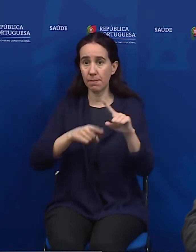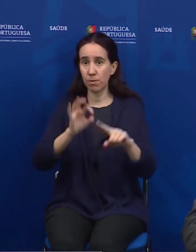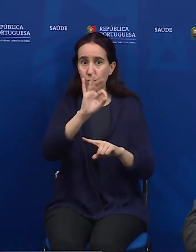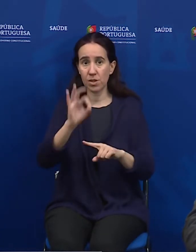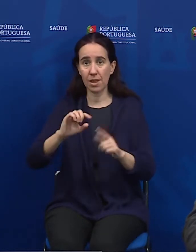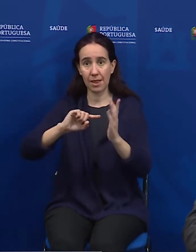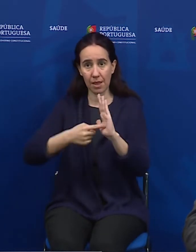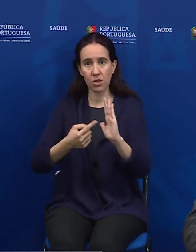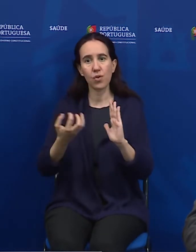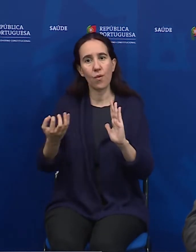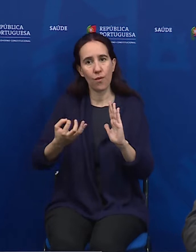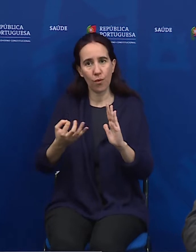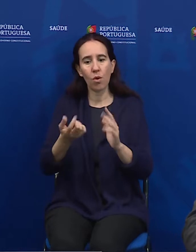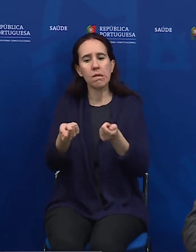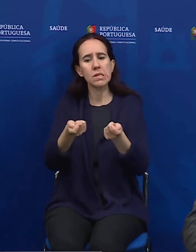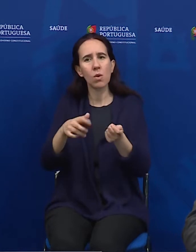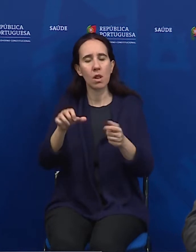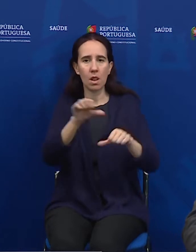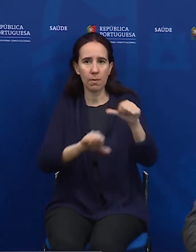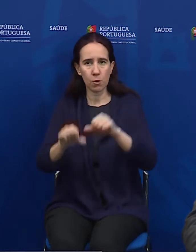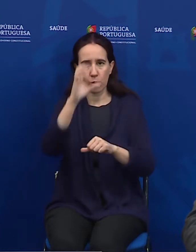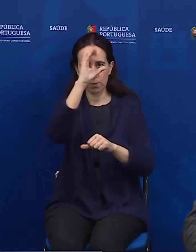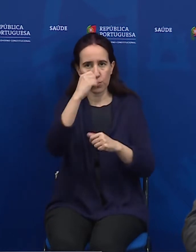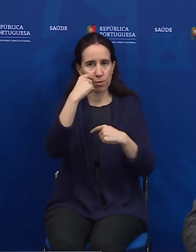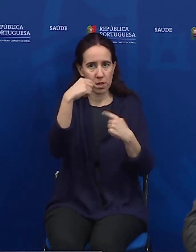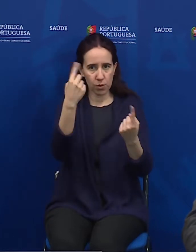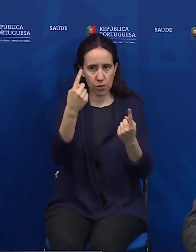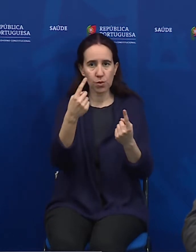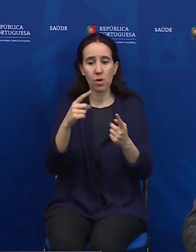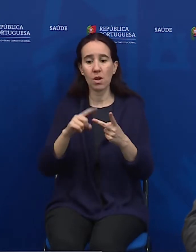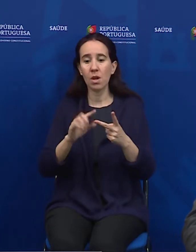46,5% dos testes foram realizados nos laboratórios públicos,